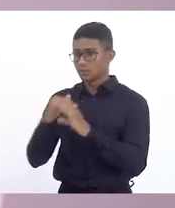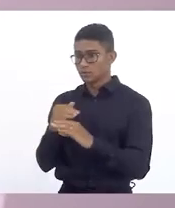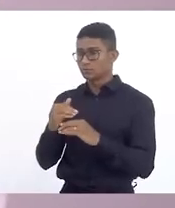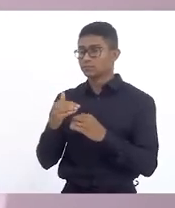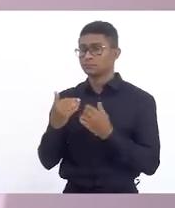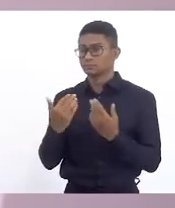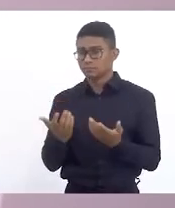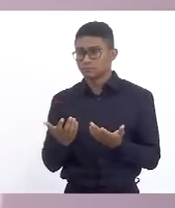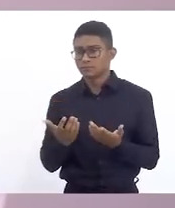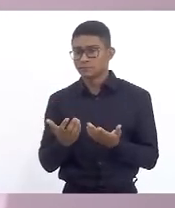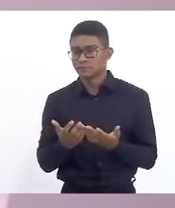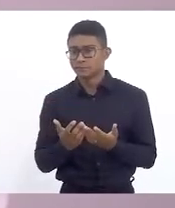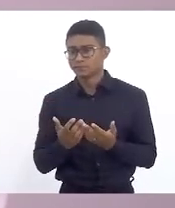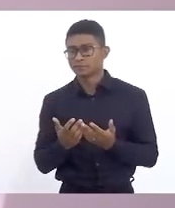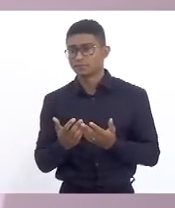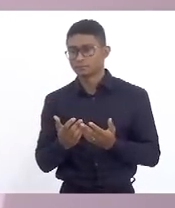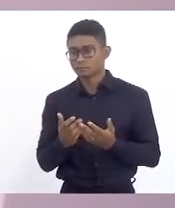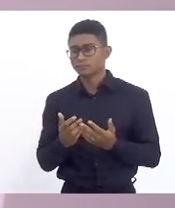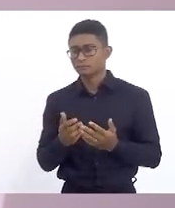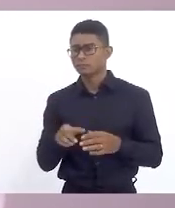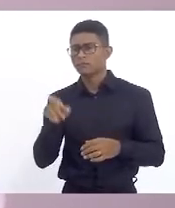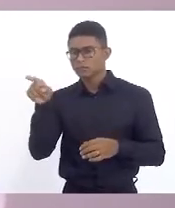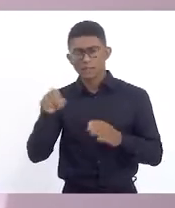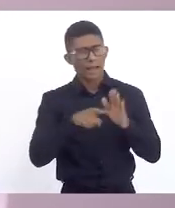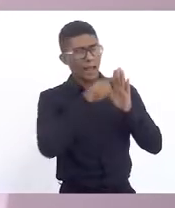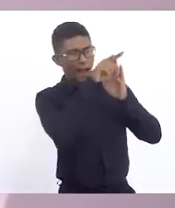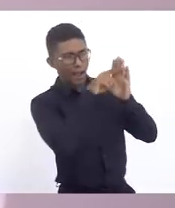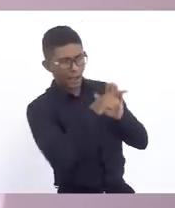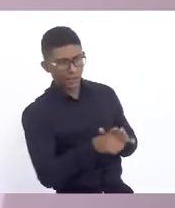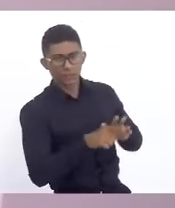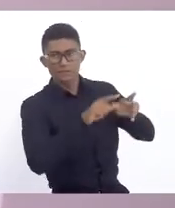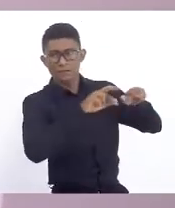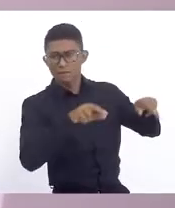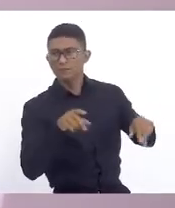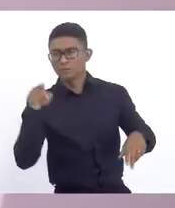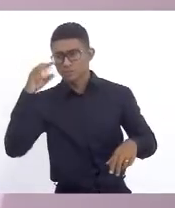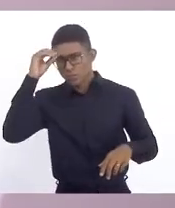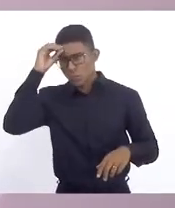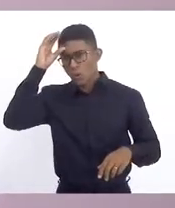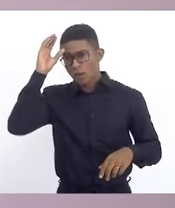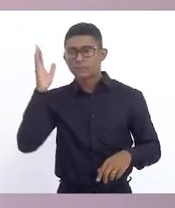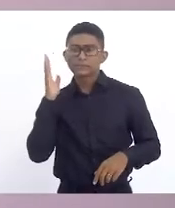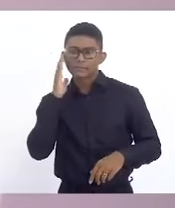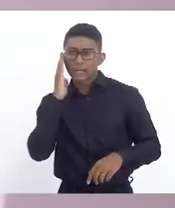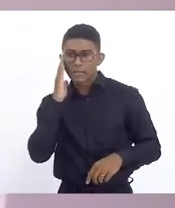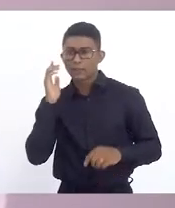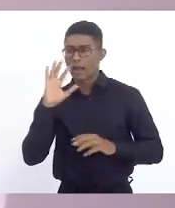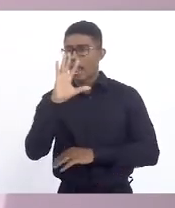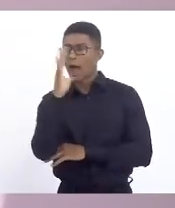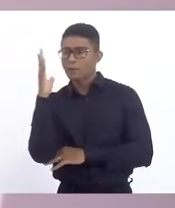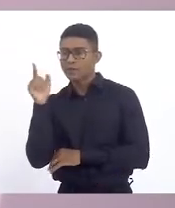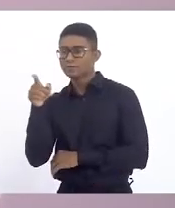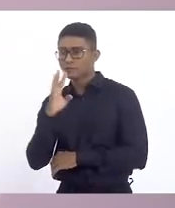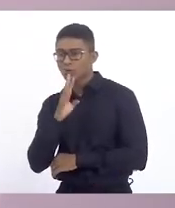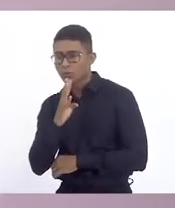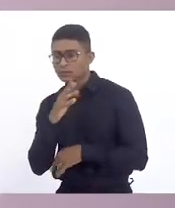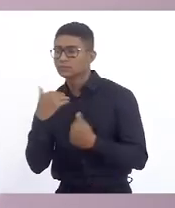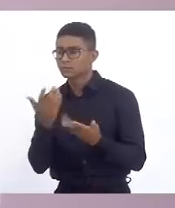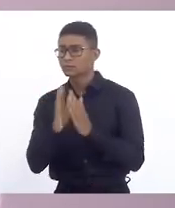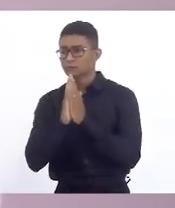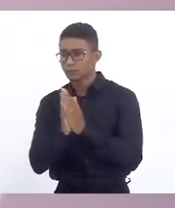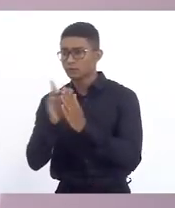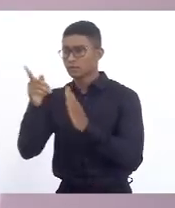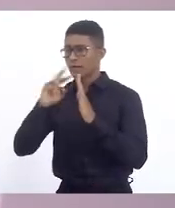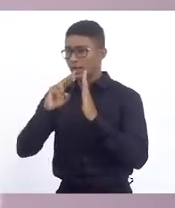produzir através da sua fala, com toda a sua análise criteriosa, pelo seu conhecimento vasto nessa área ambiental, que encaminhasse essa comissão.